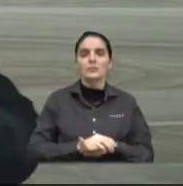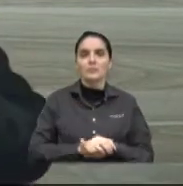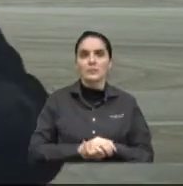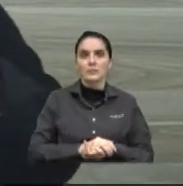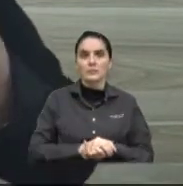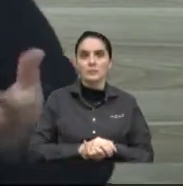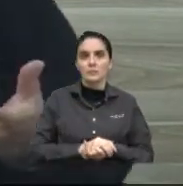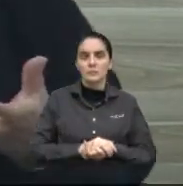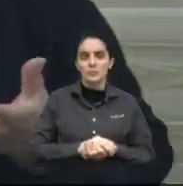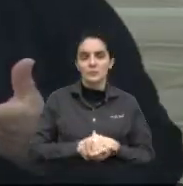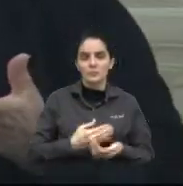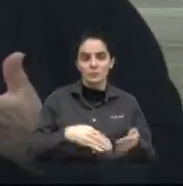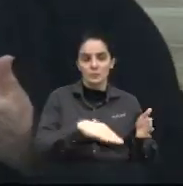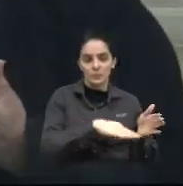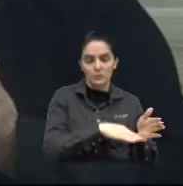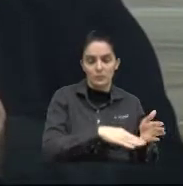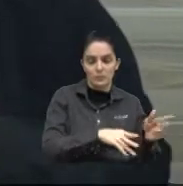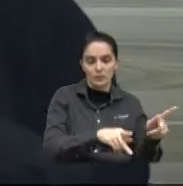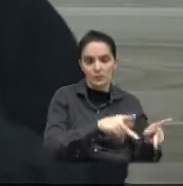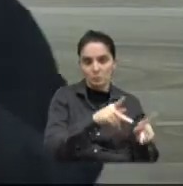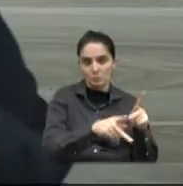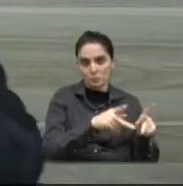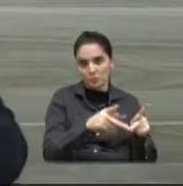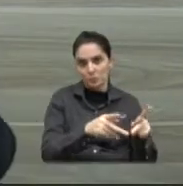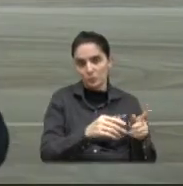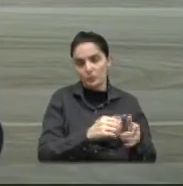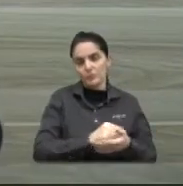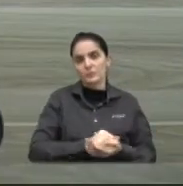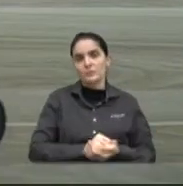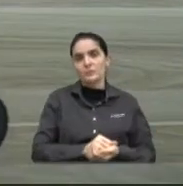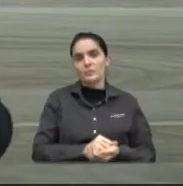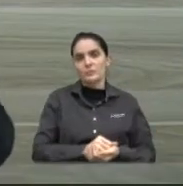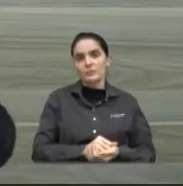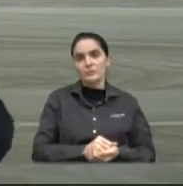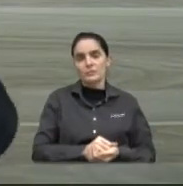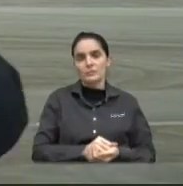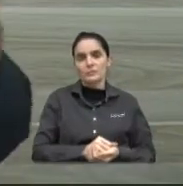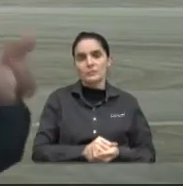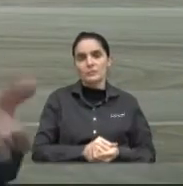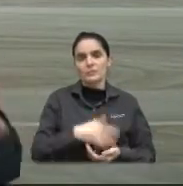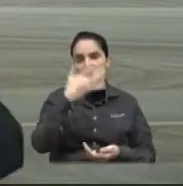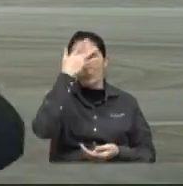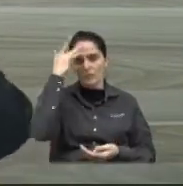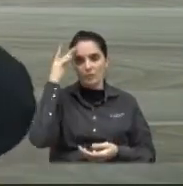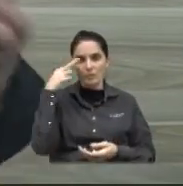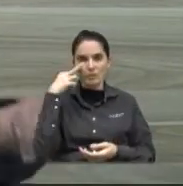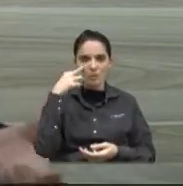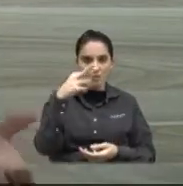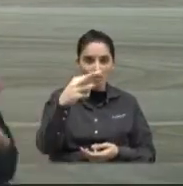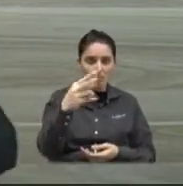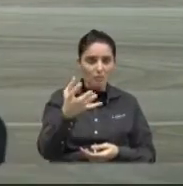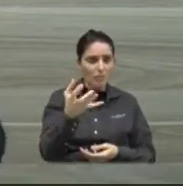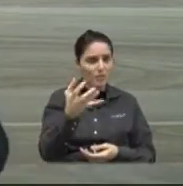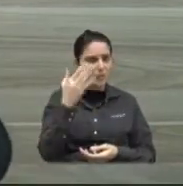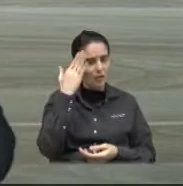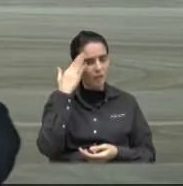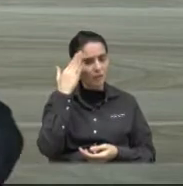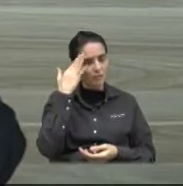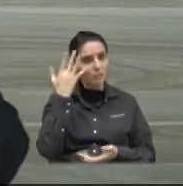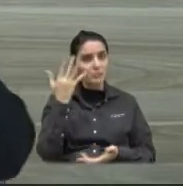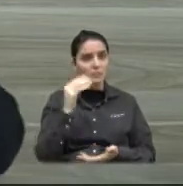até ele e traz a demanda para entrar para a câmara municipal muitas muitos assistem querem ouvir que a gente fale sobre isso